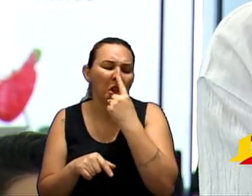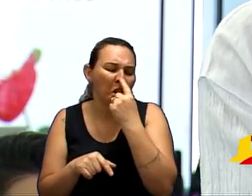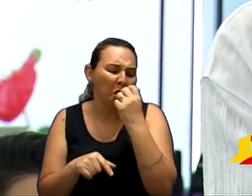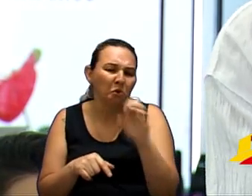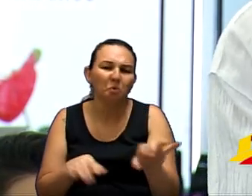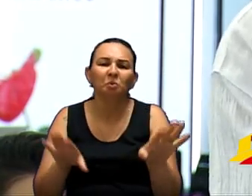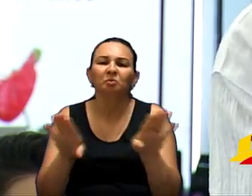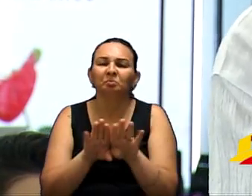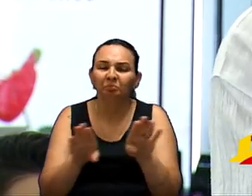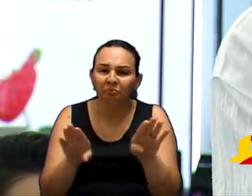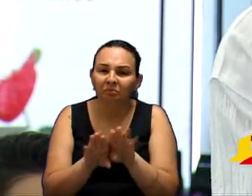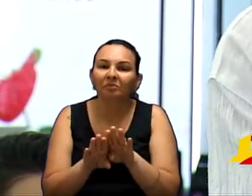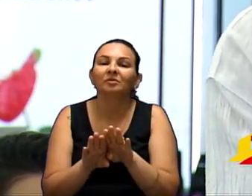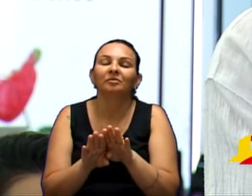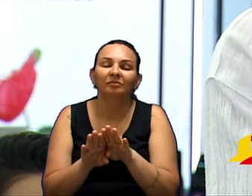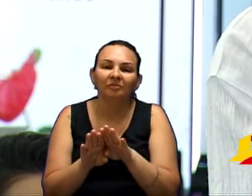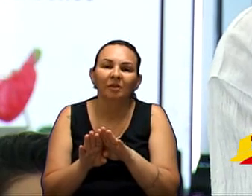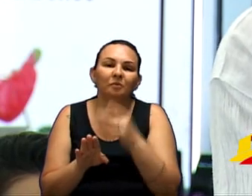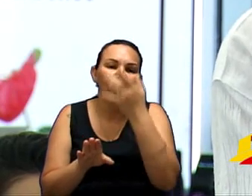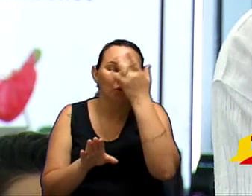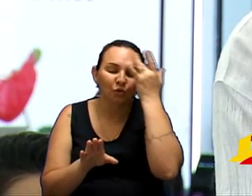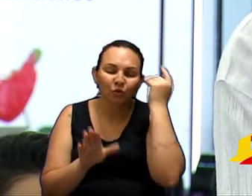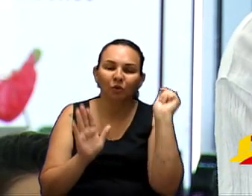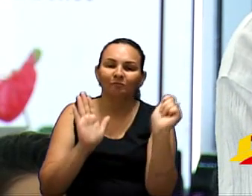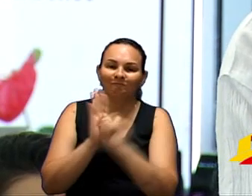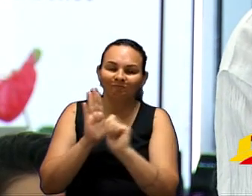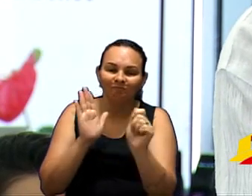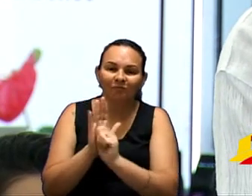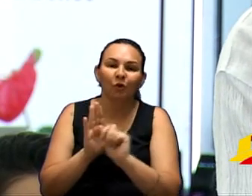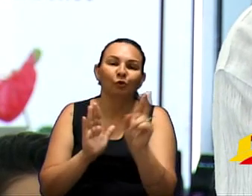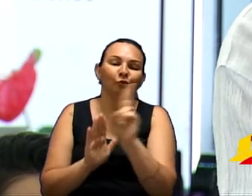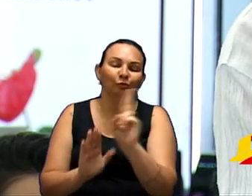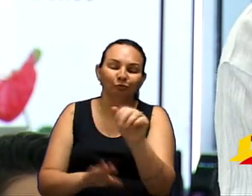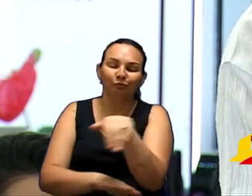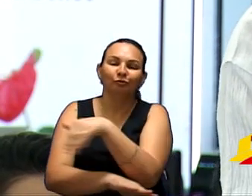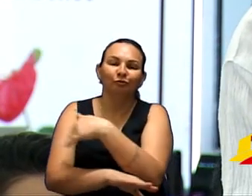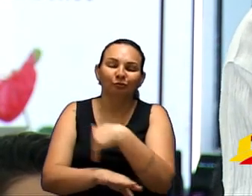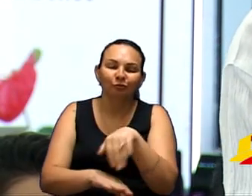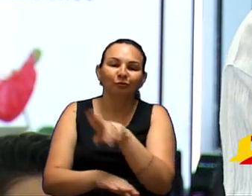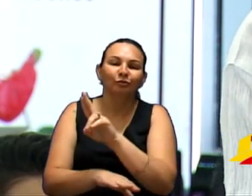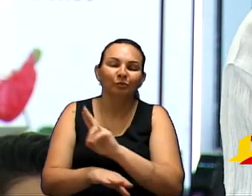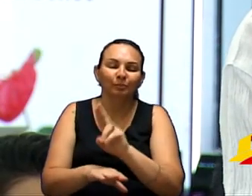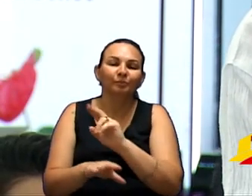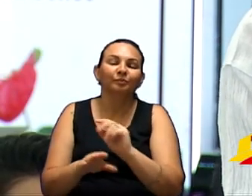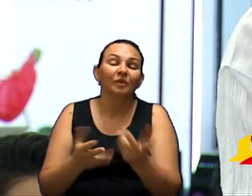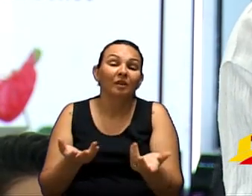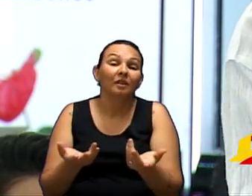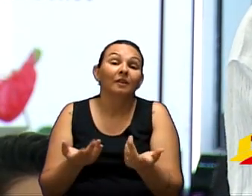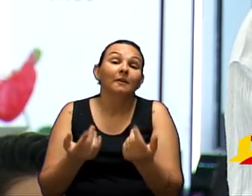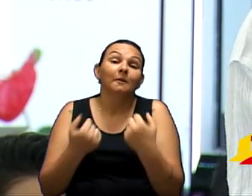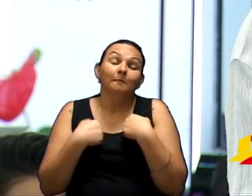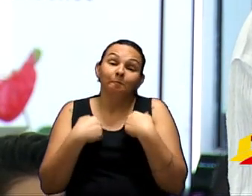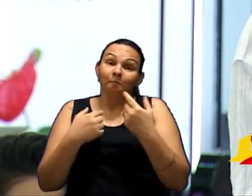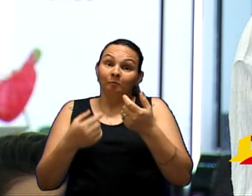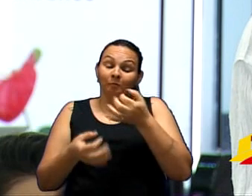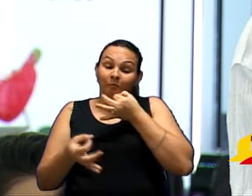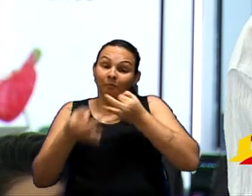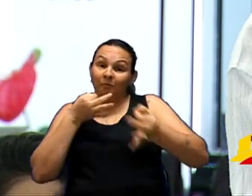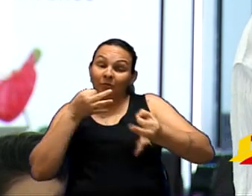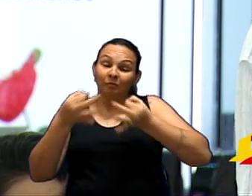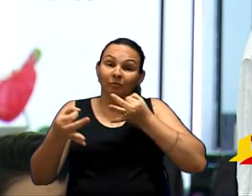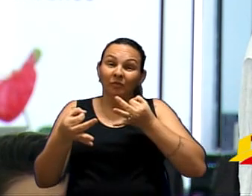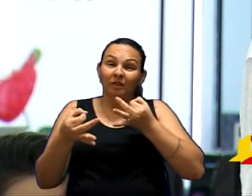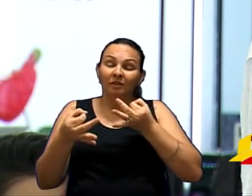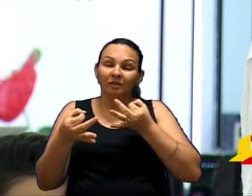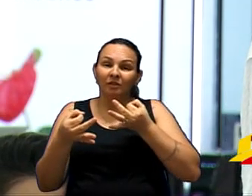também é ocupada por usuários de drogas por moradores de rua então é eu queria sugerir da gente